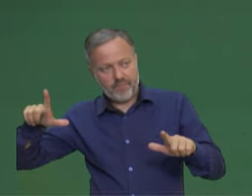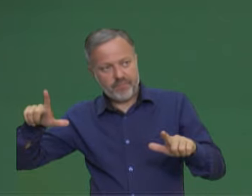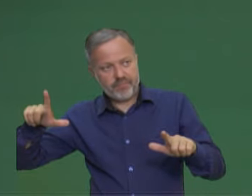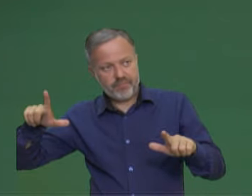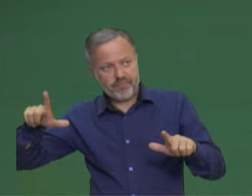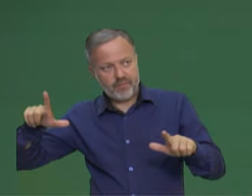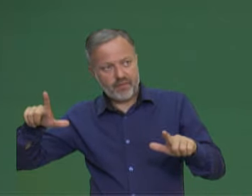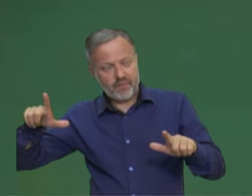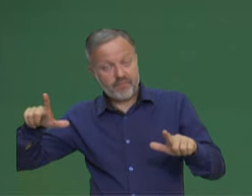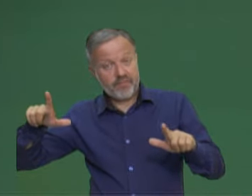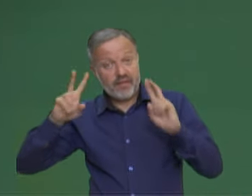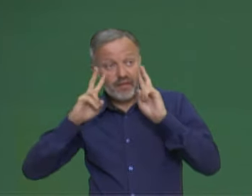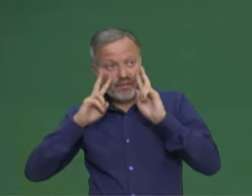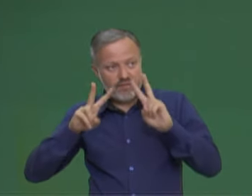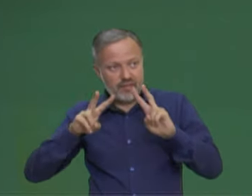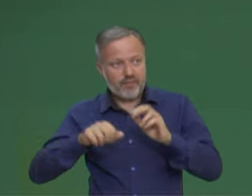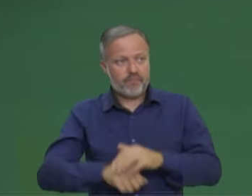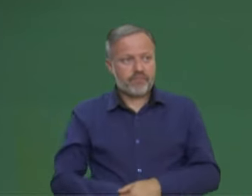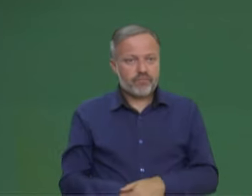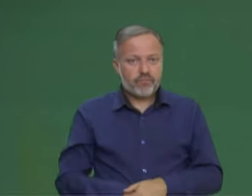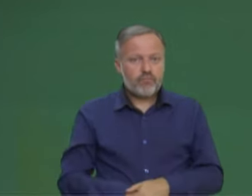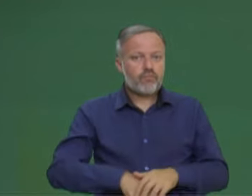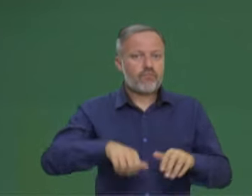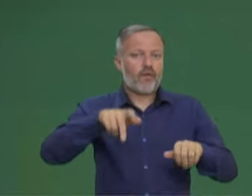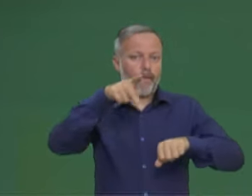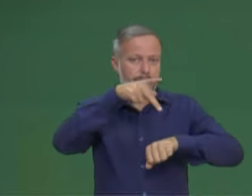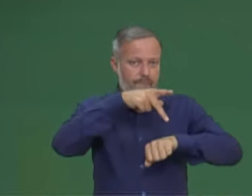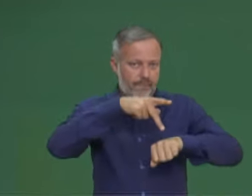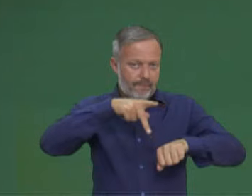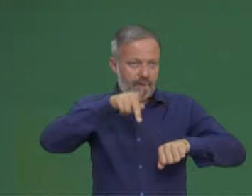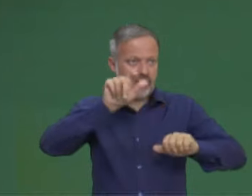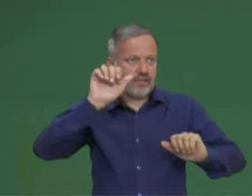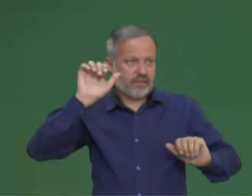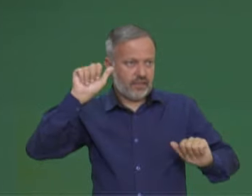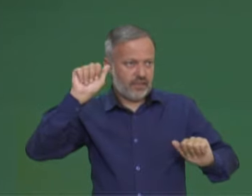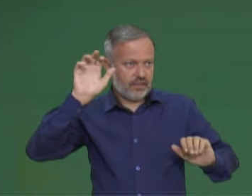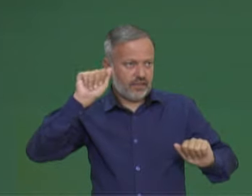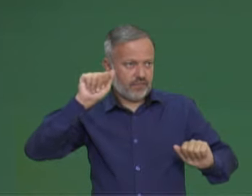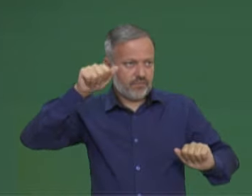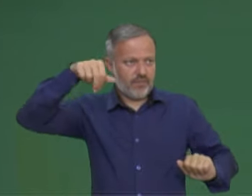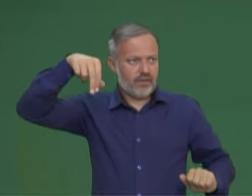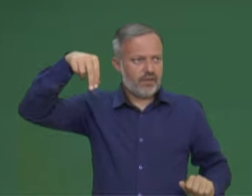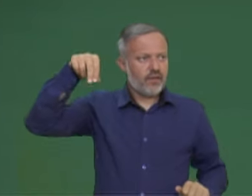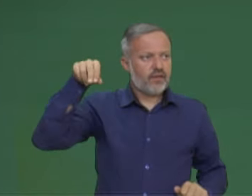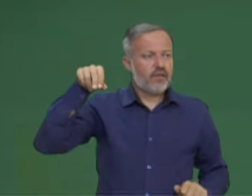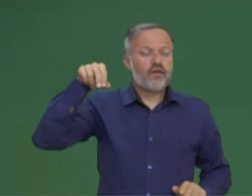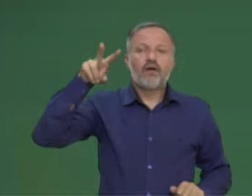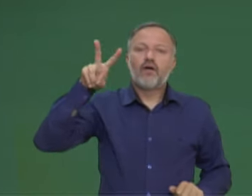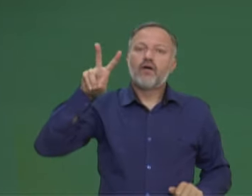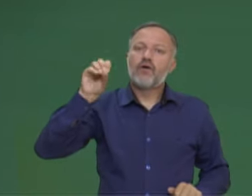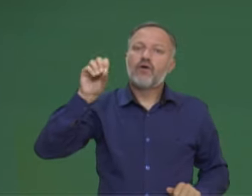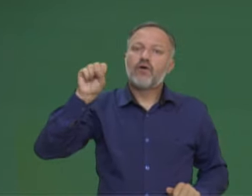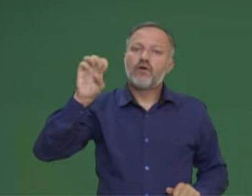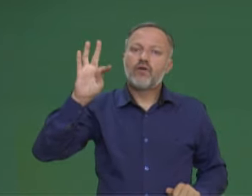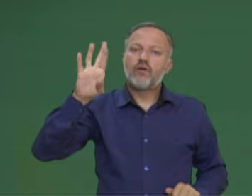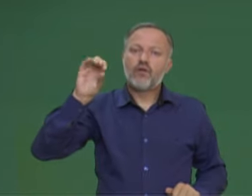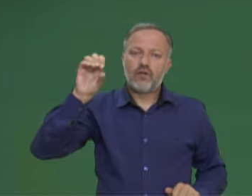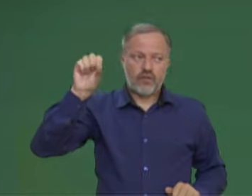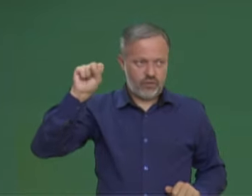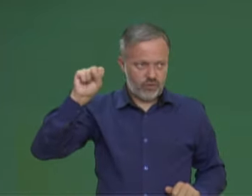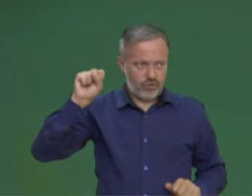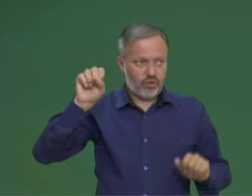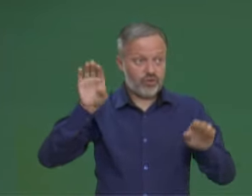vocês, na Espanha é totalmente informal. E em Hispanoamérica não se